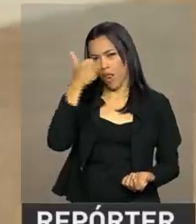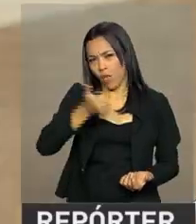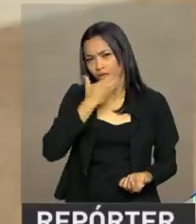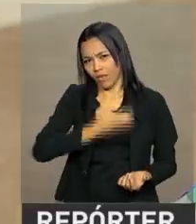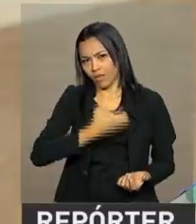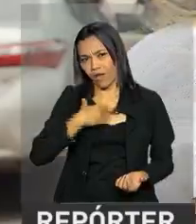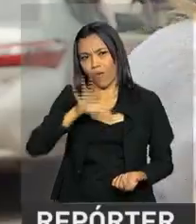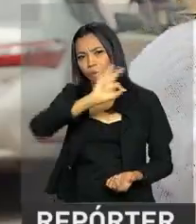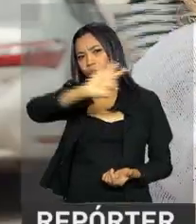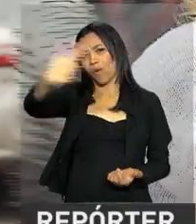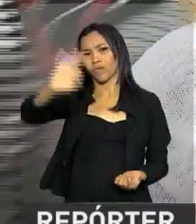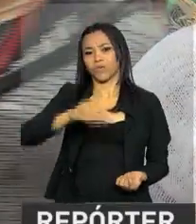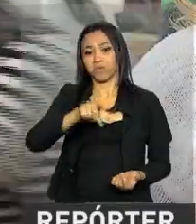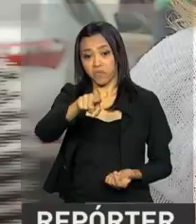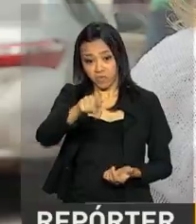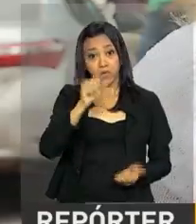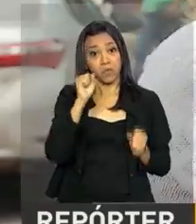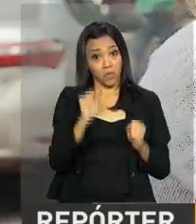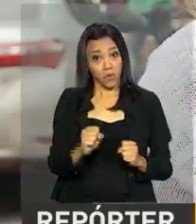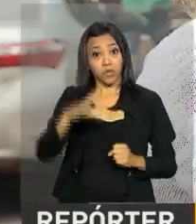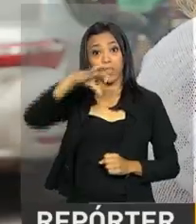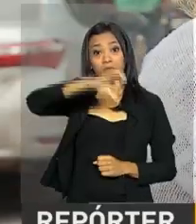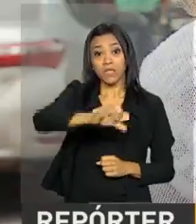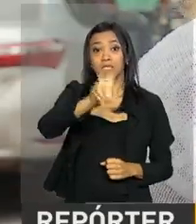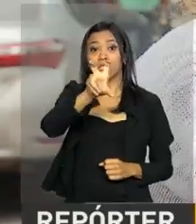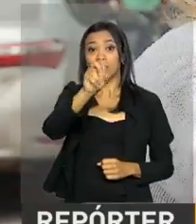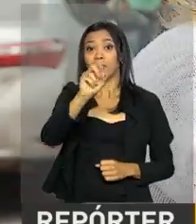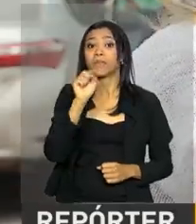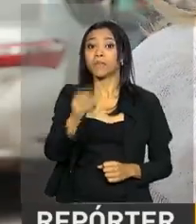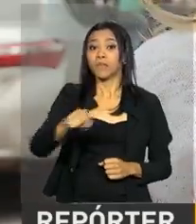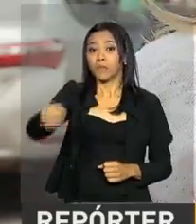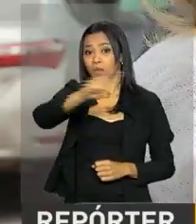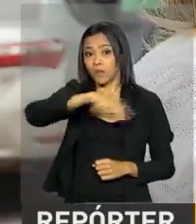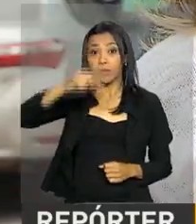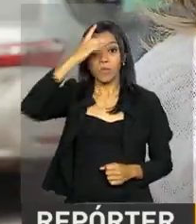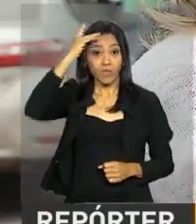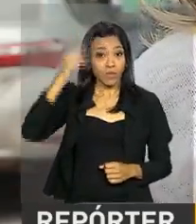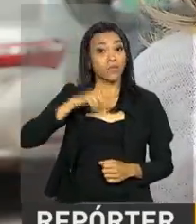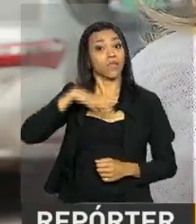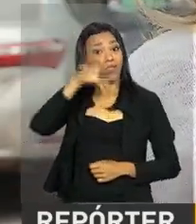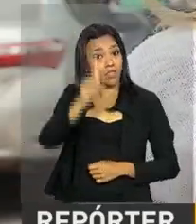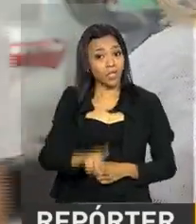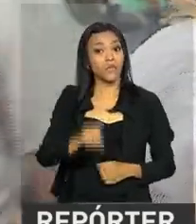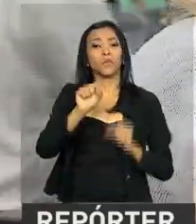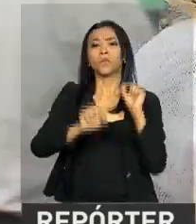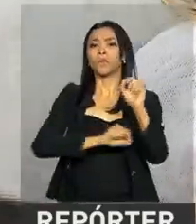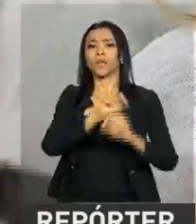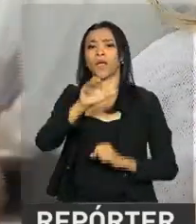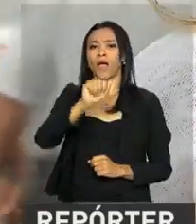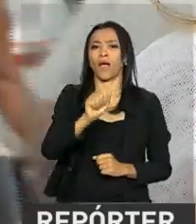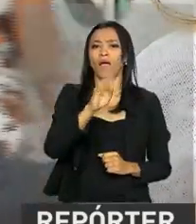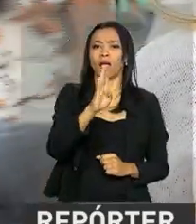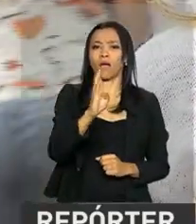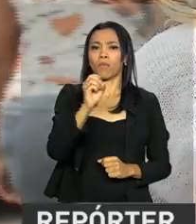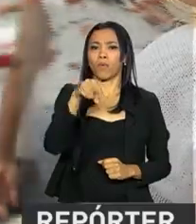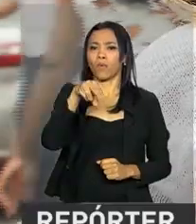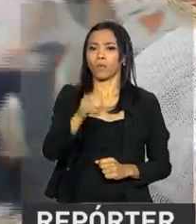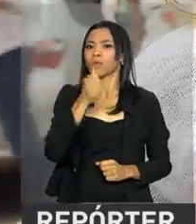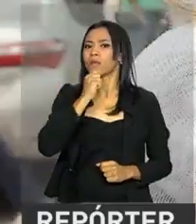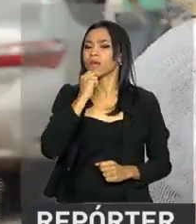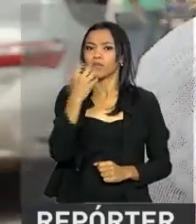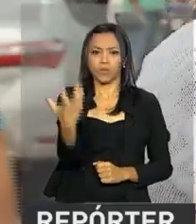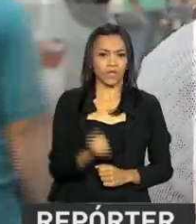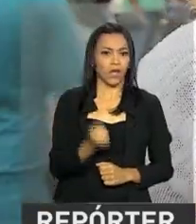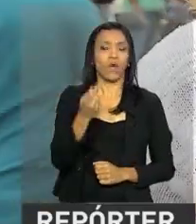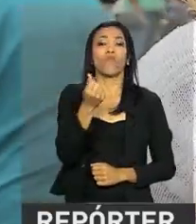Acharia ótimo. Você pode ser uma das 950 mil pessoas que tem direito ao abono salarial e ainda não sacou o benefício. O valor